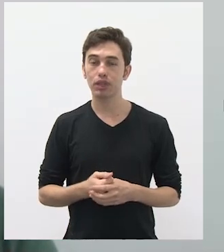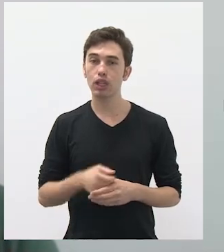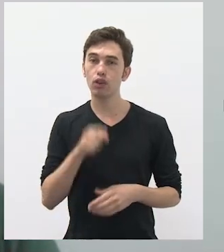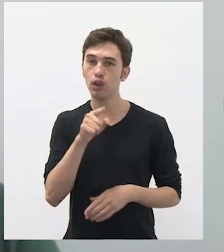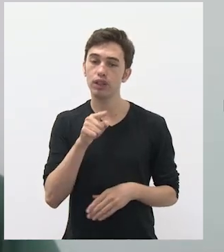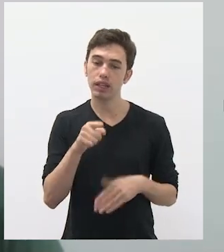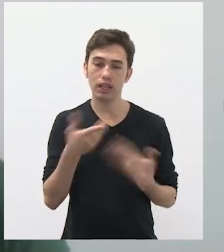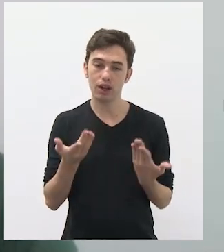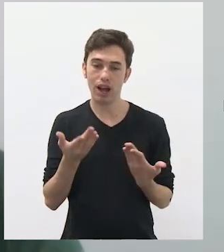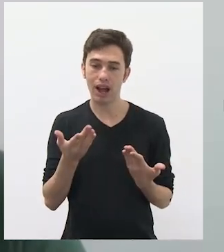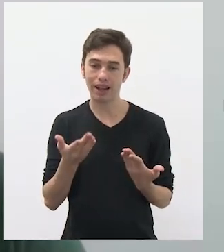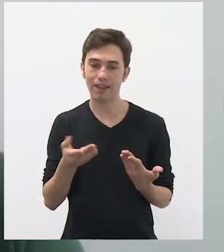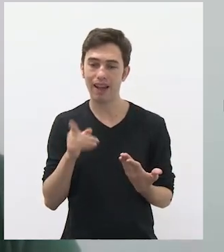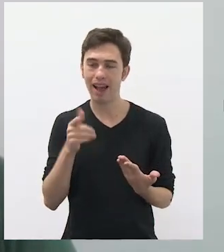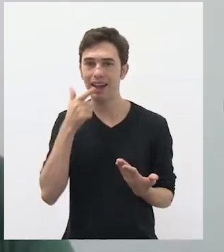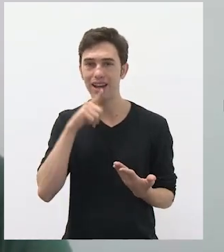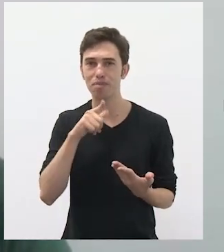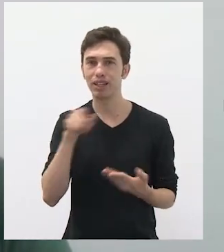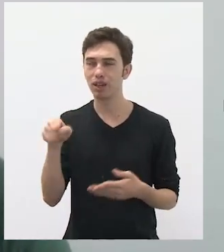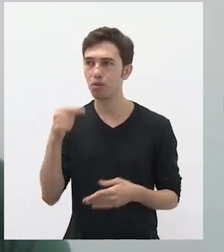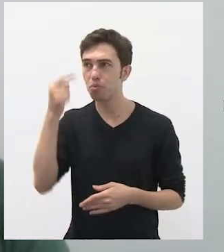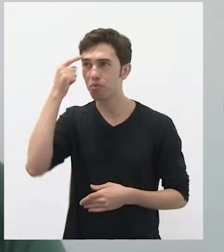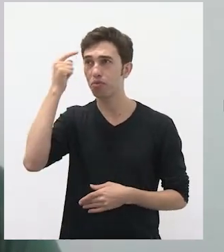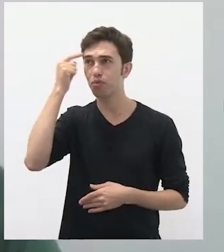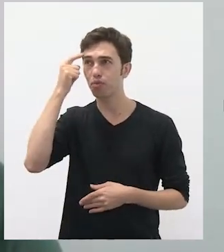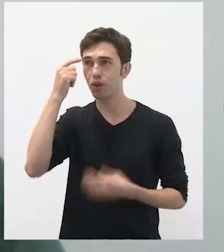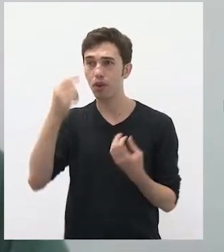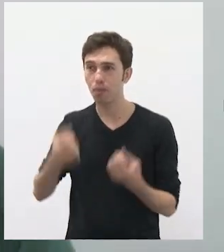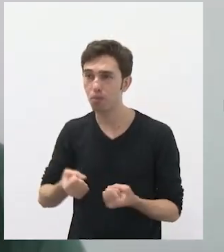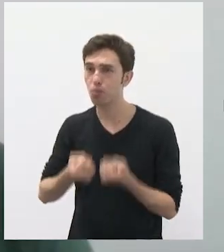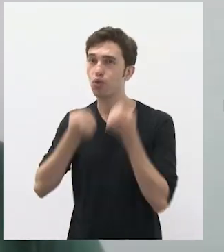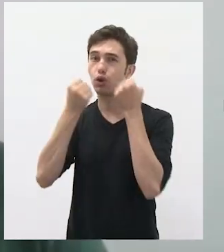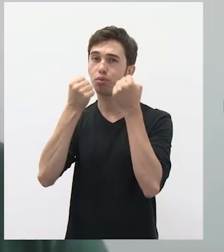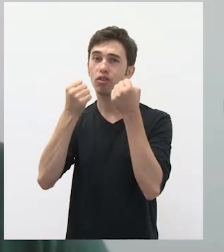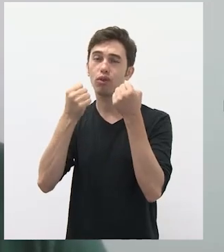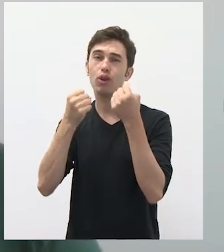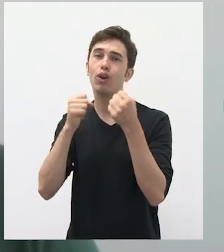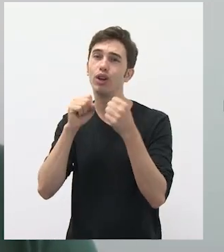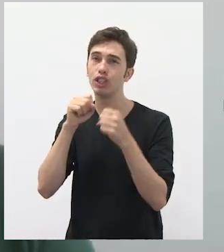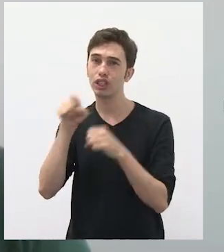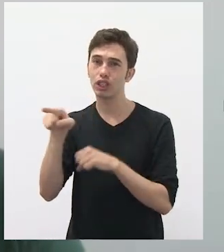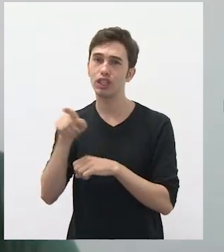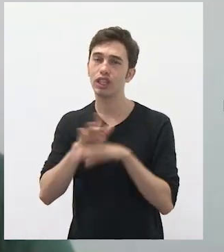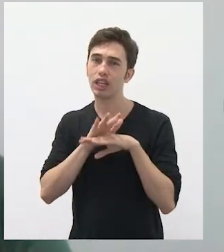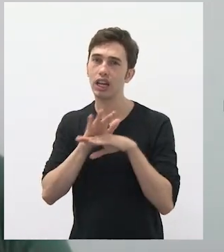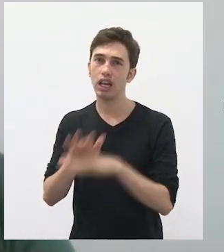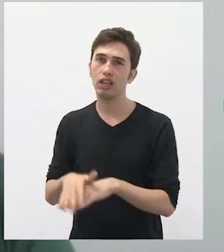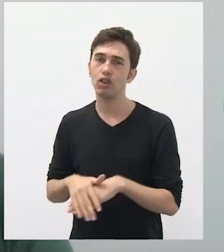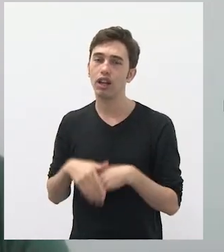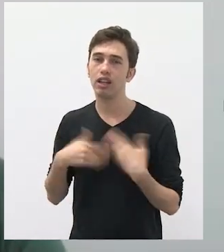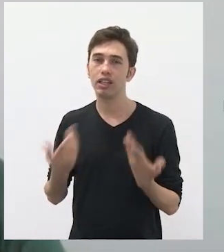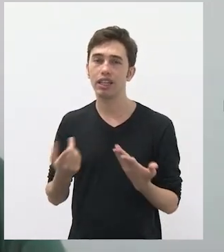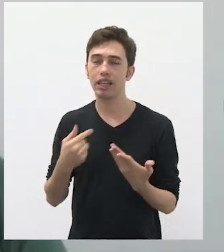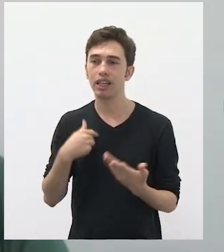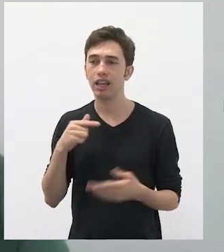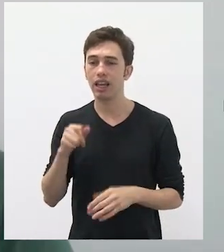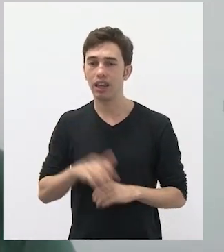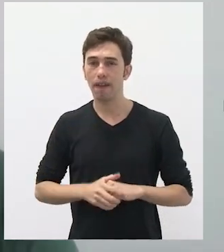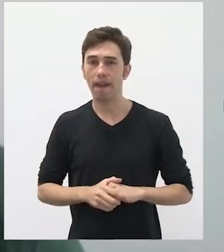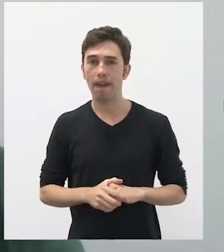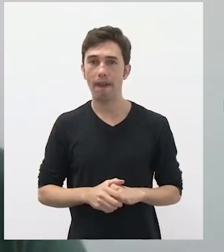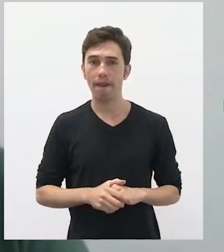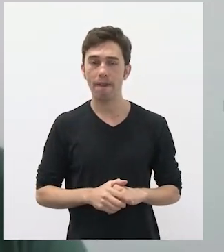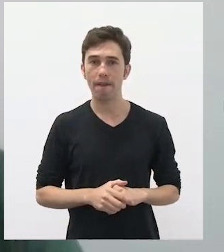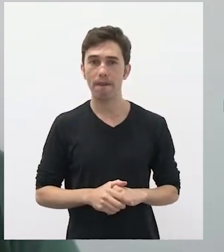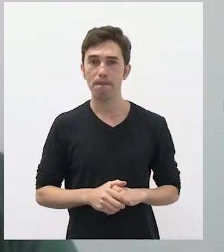acaba reforçando essa ideia de que, além de não haver representatividade para esses estudantes, também